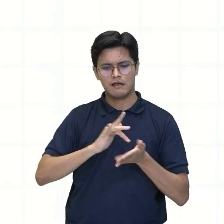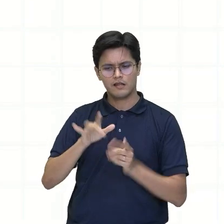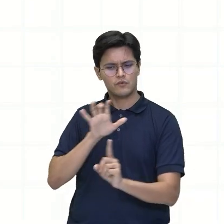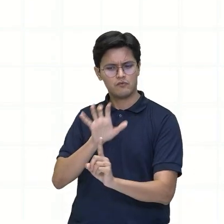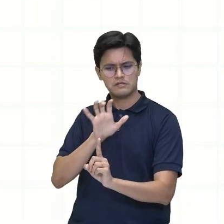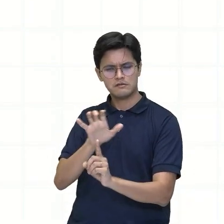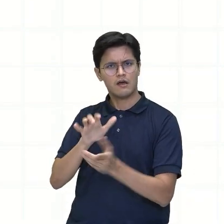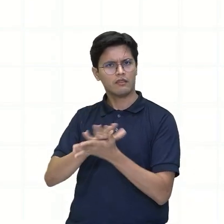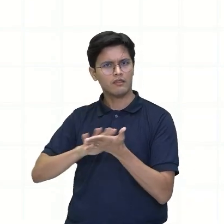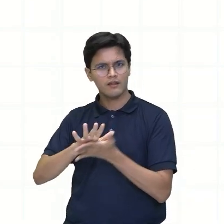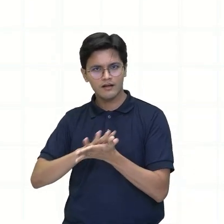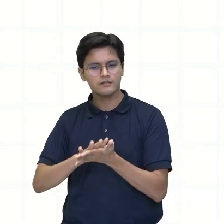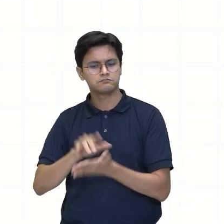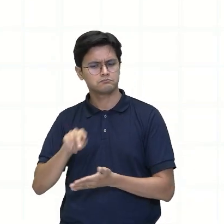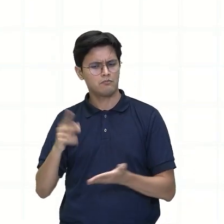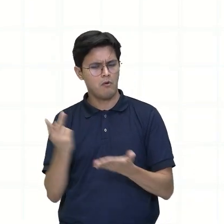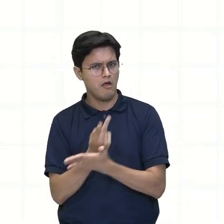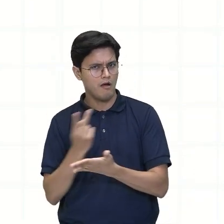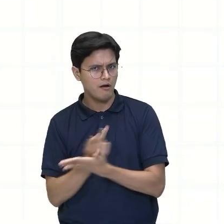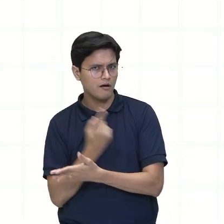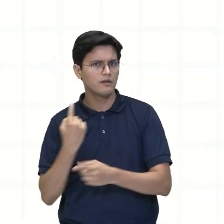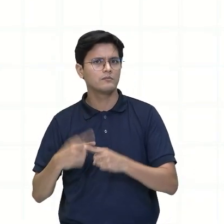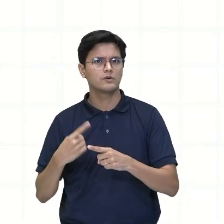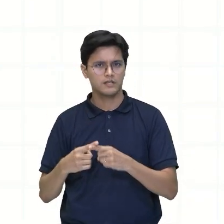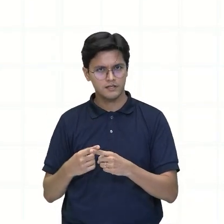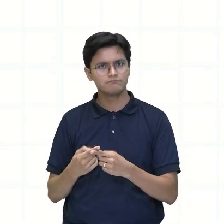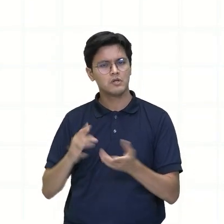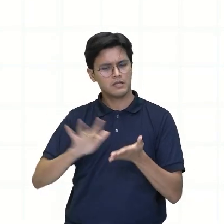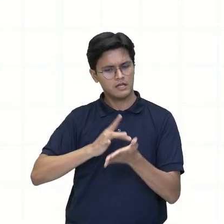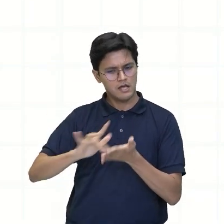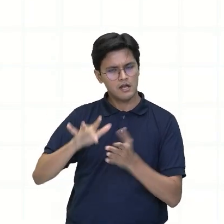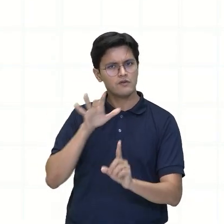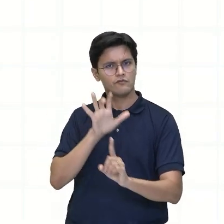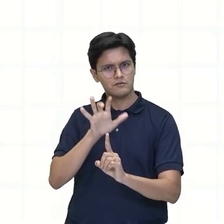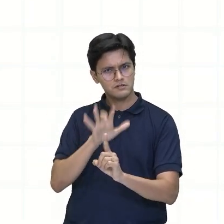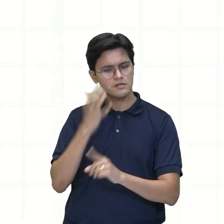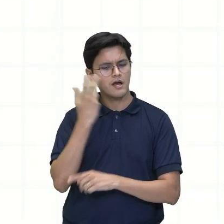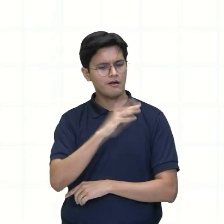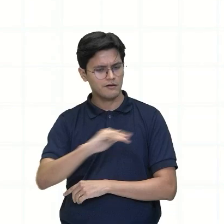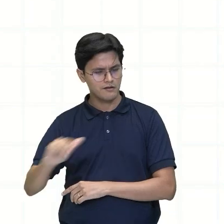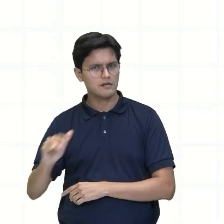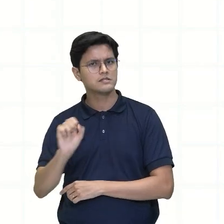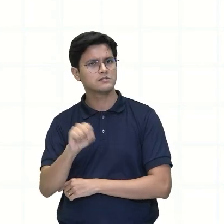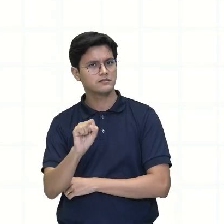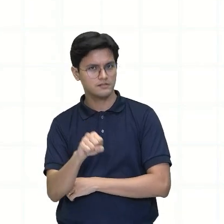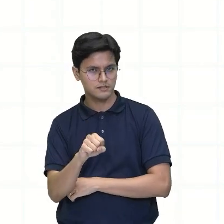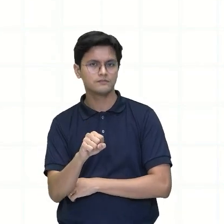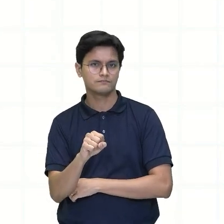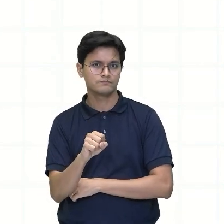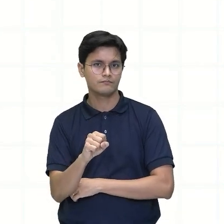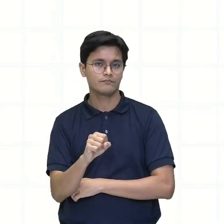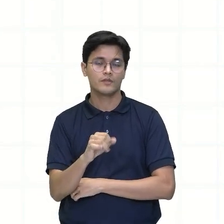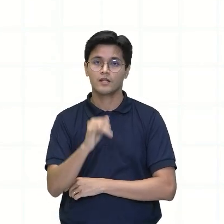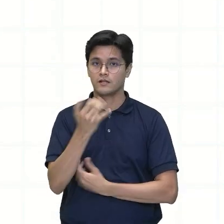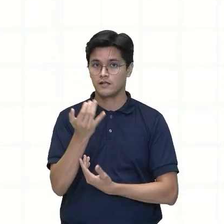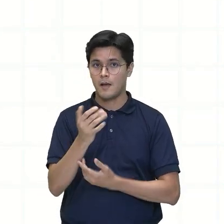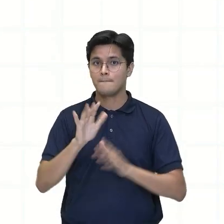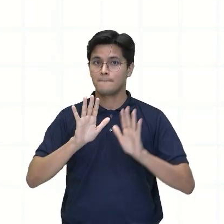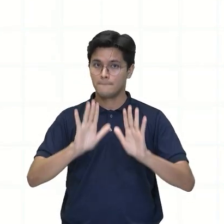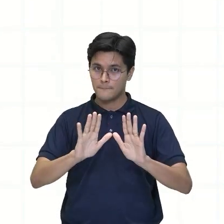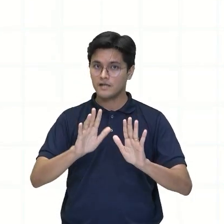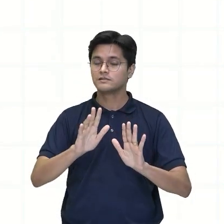são afetadas sim, não só as crianças, todos nós, pelo uso excessivo. Não é errado usar, mas passar dia e